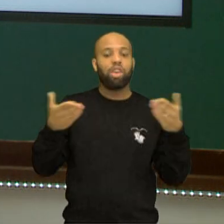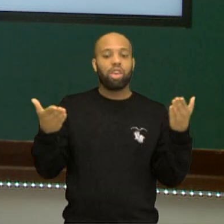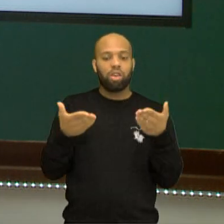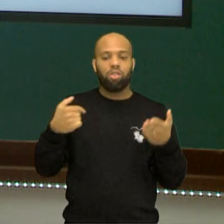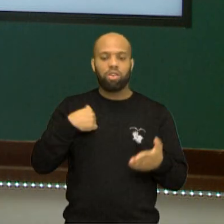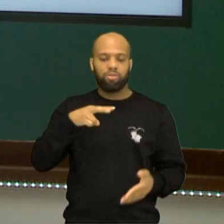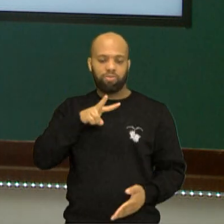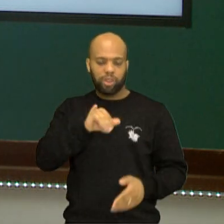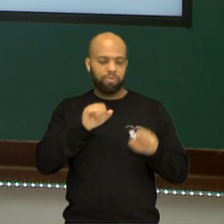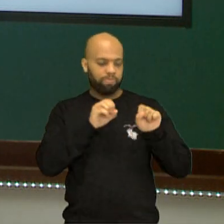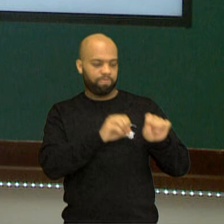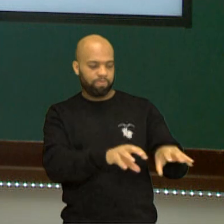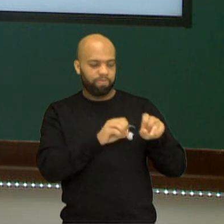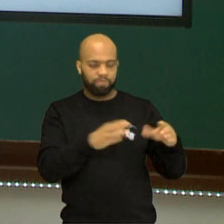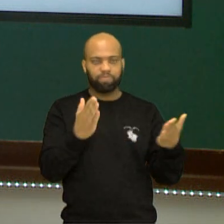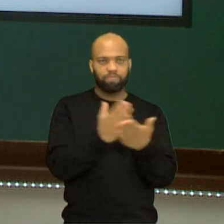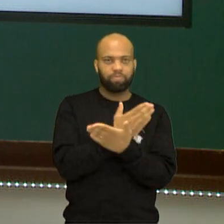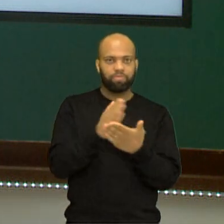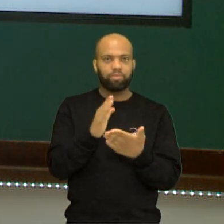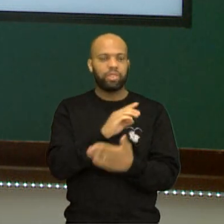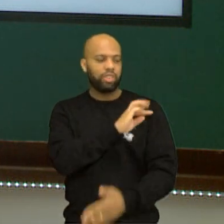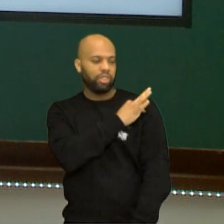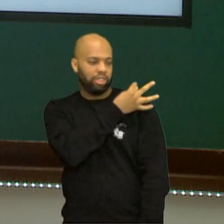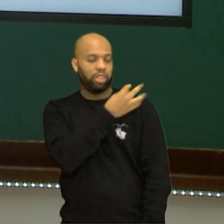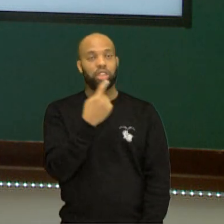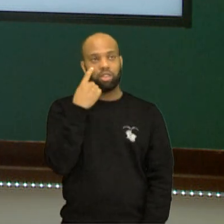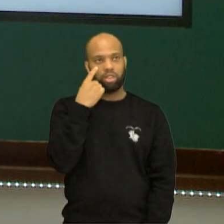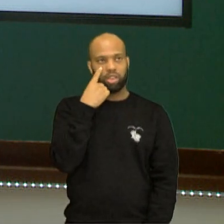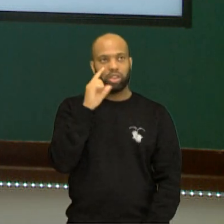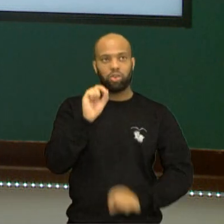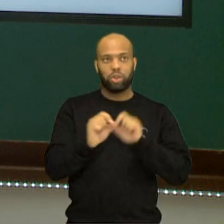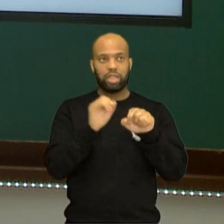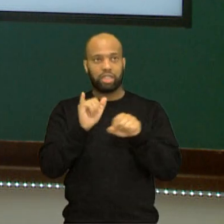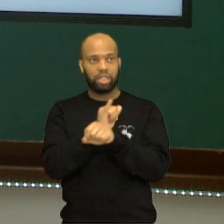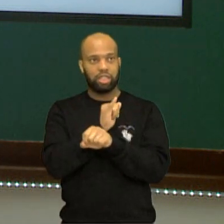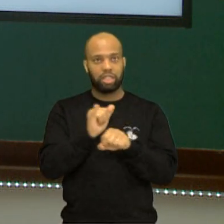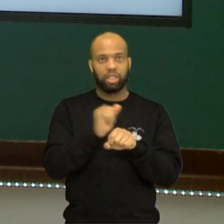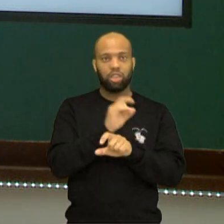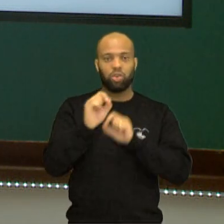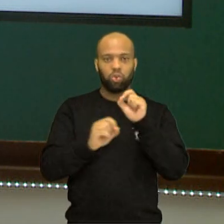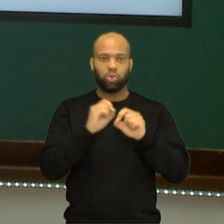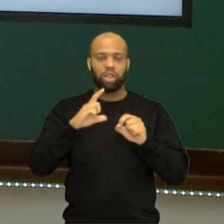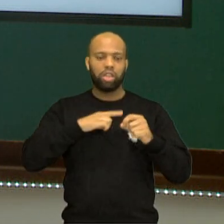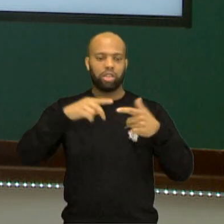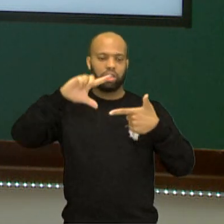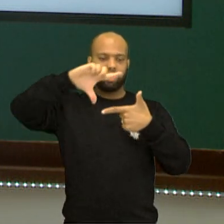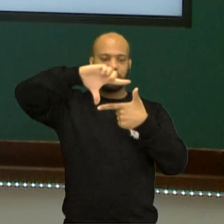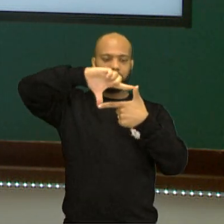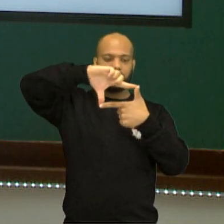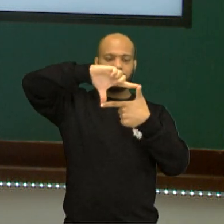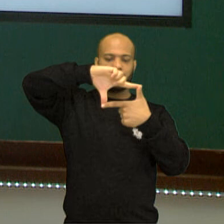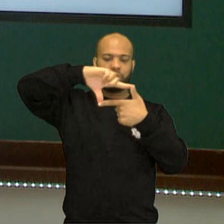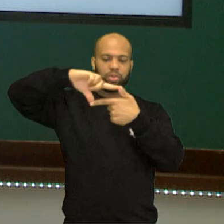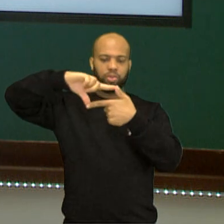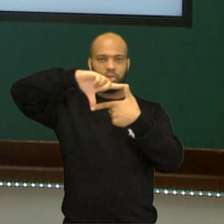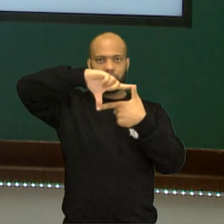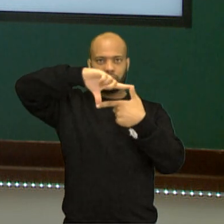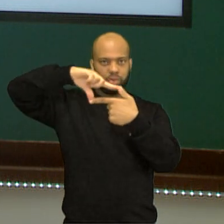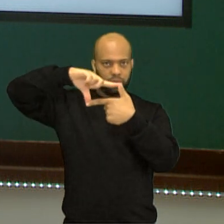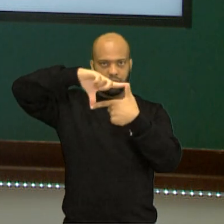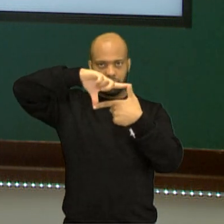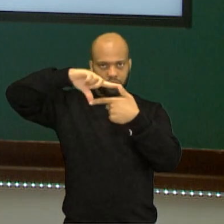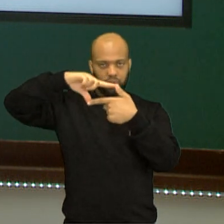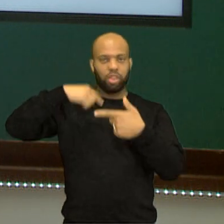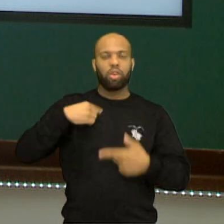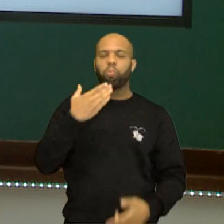algumas técnicas para isso. A primeira delas é a técnica do paralelogramo. O que eu vou sugerir para vocês? Pega o caderno